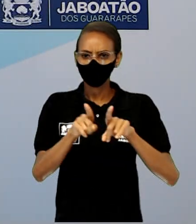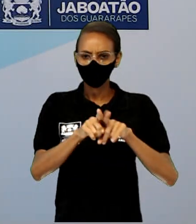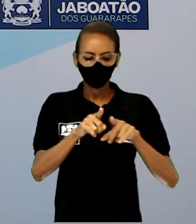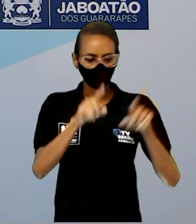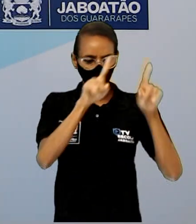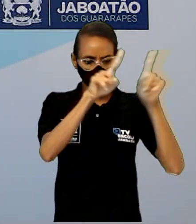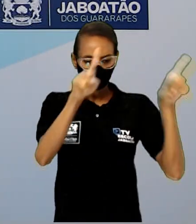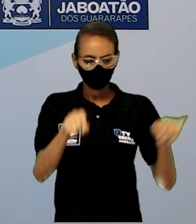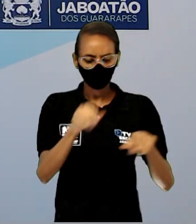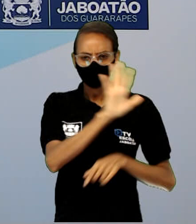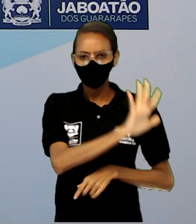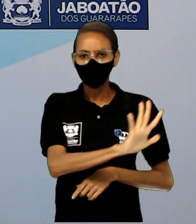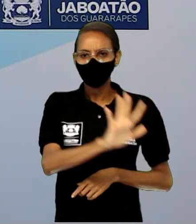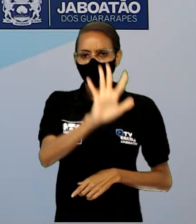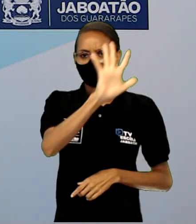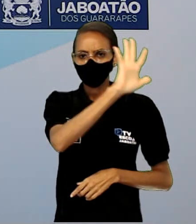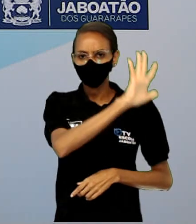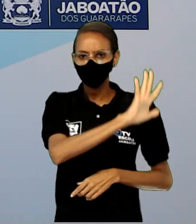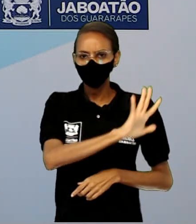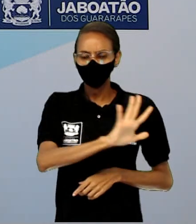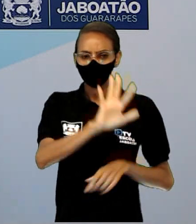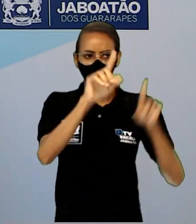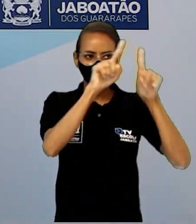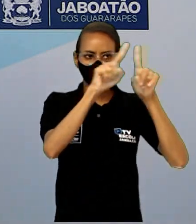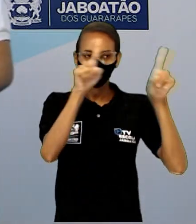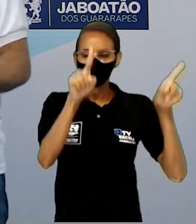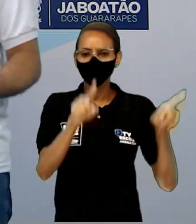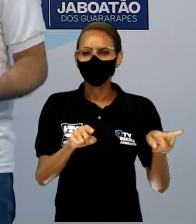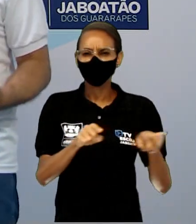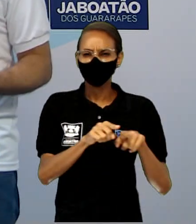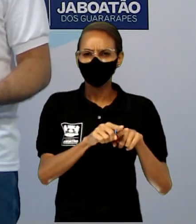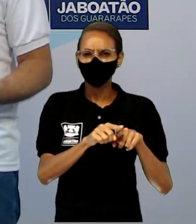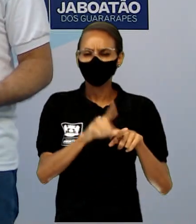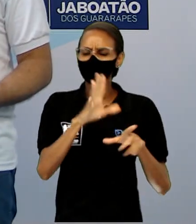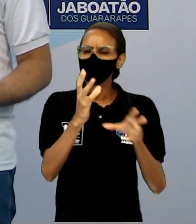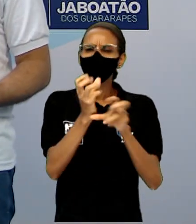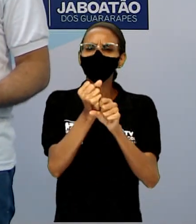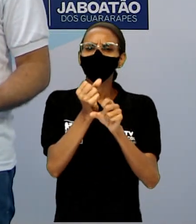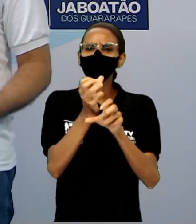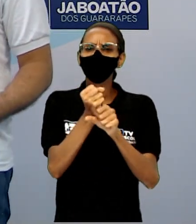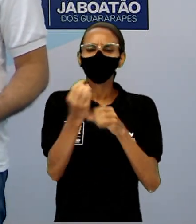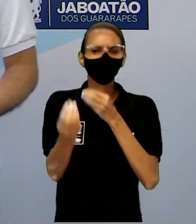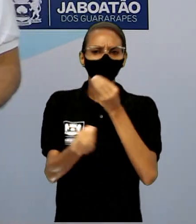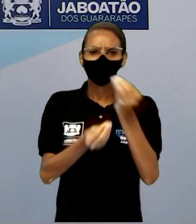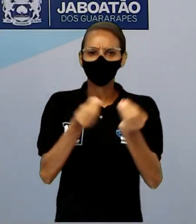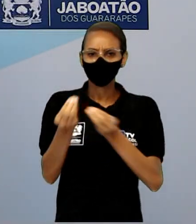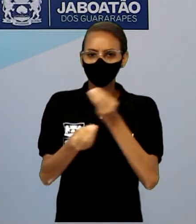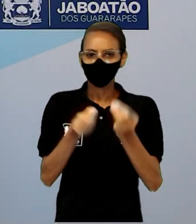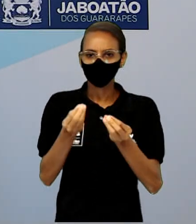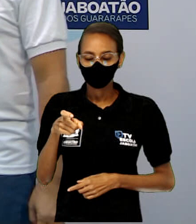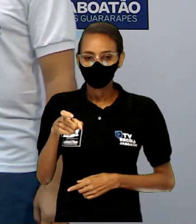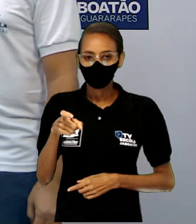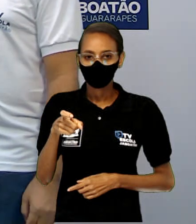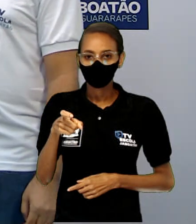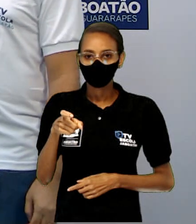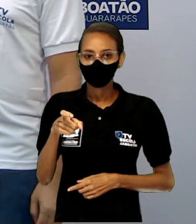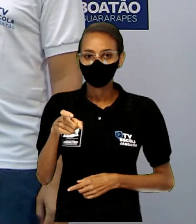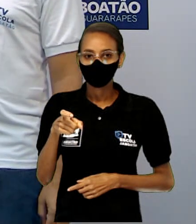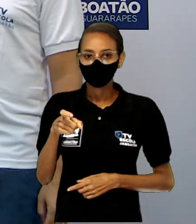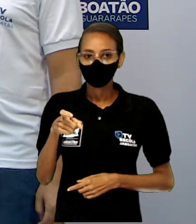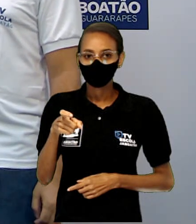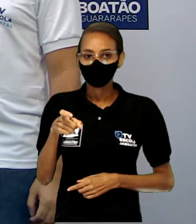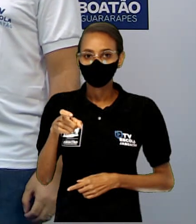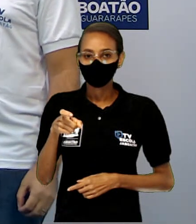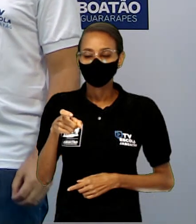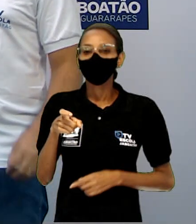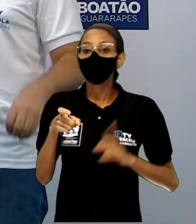vem comigo aqui e olha o que está escrito aí. Quanto mede o lado de uma região quadrada